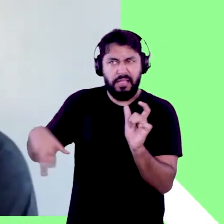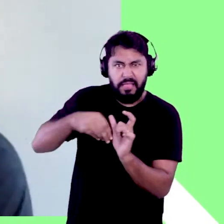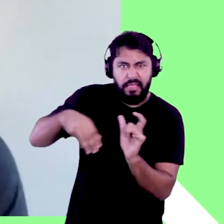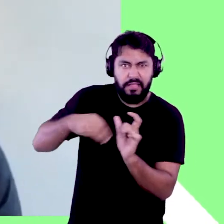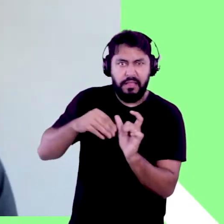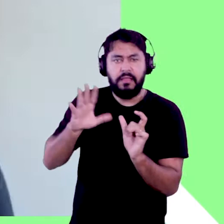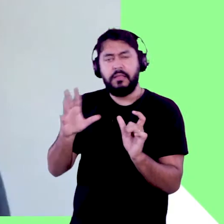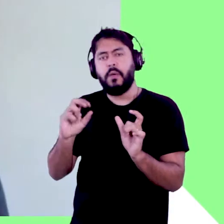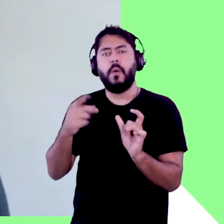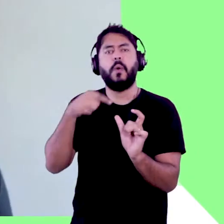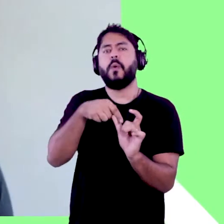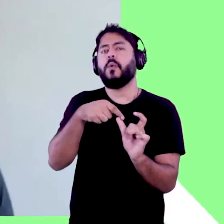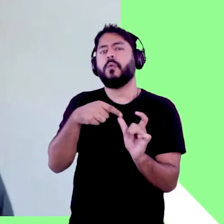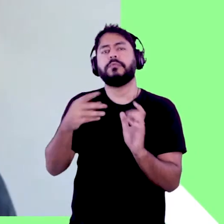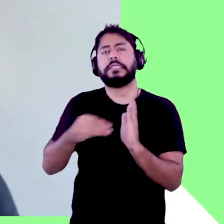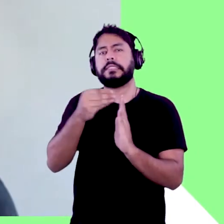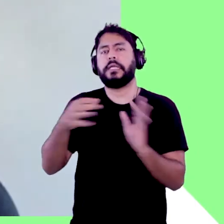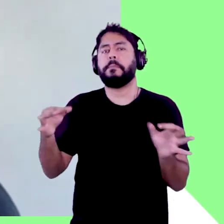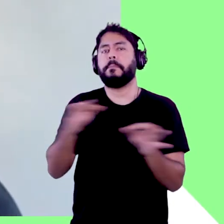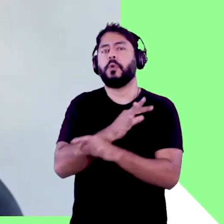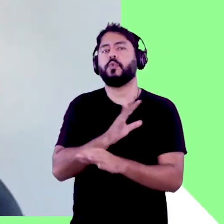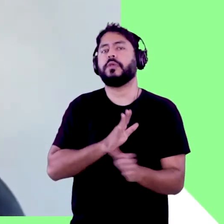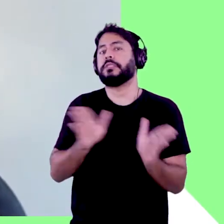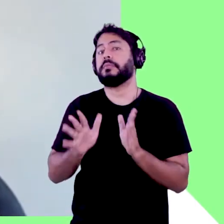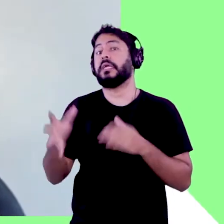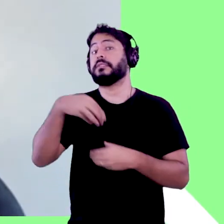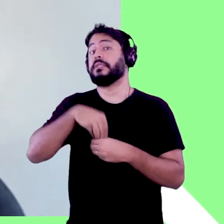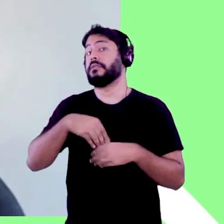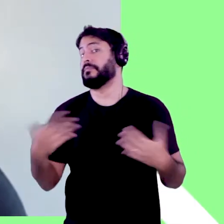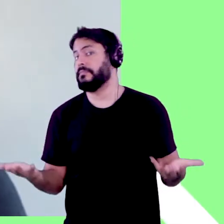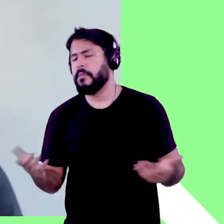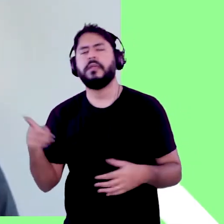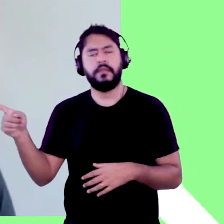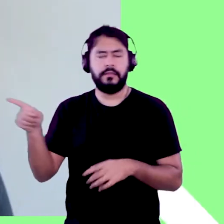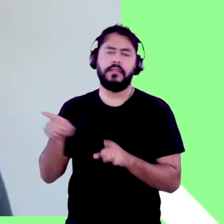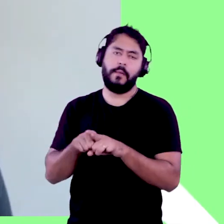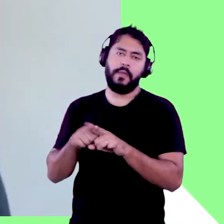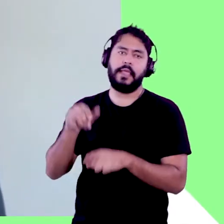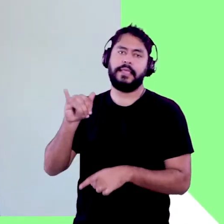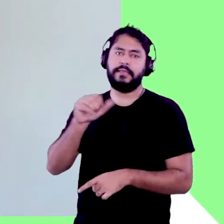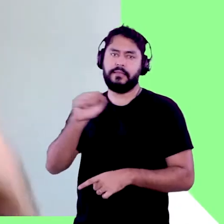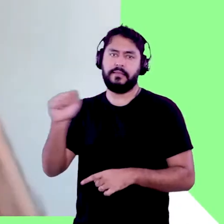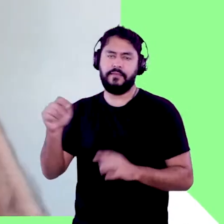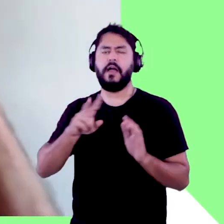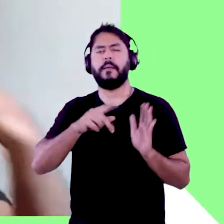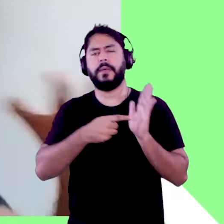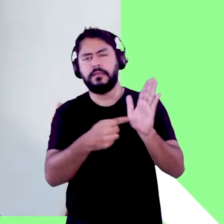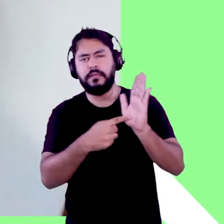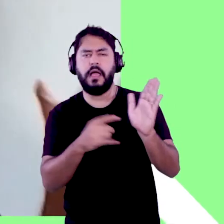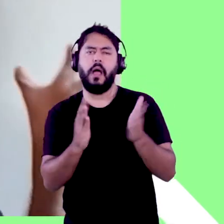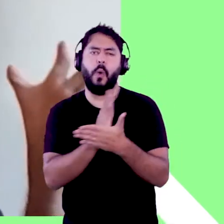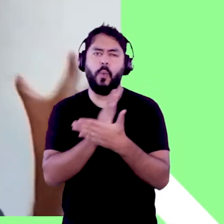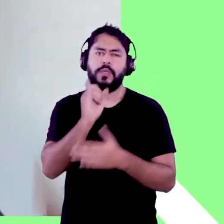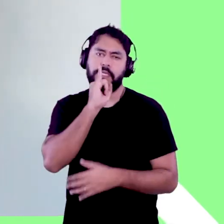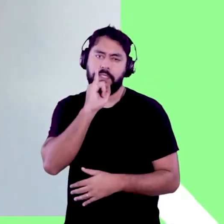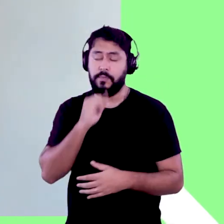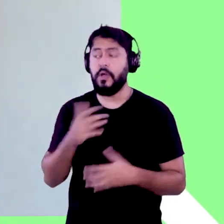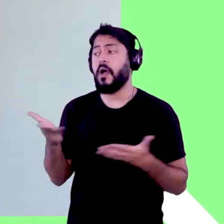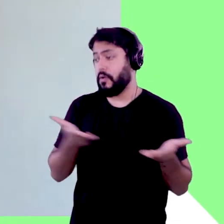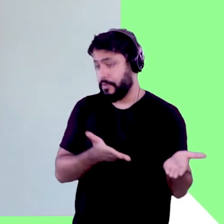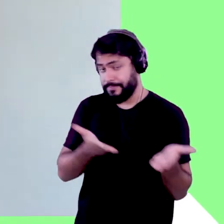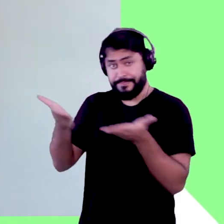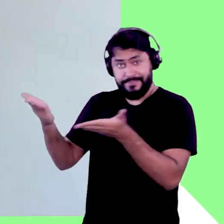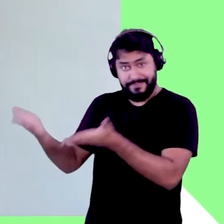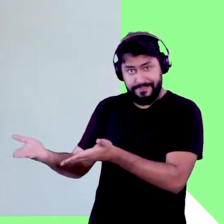vai trazer alguns exemplos também para a gente conhecer um pouco mais. E aí, Isa, a palavra toda sua,